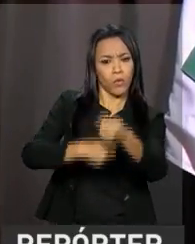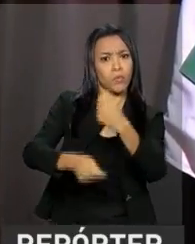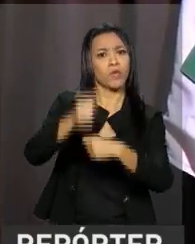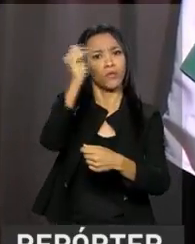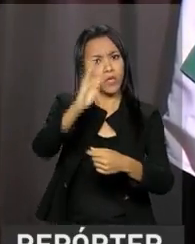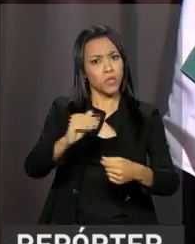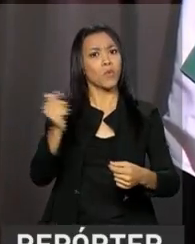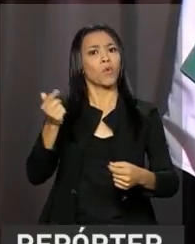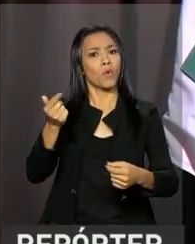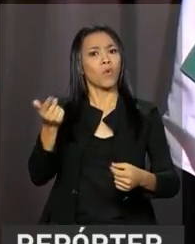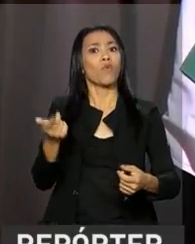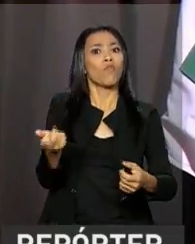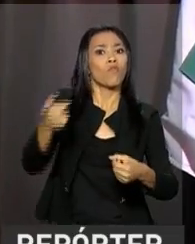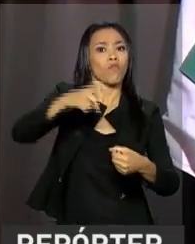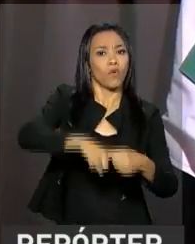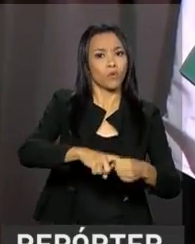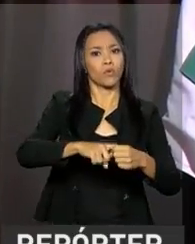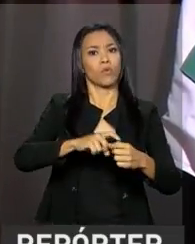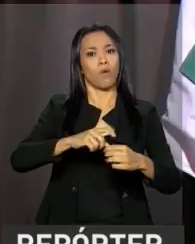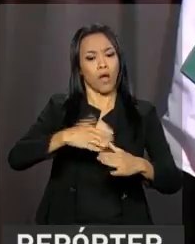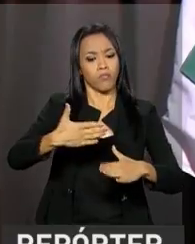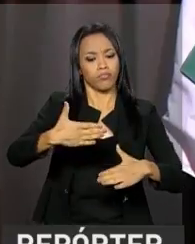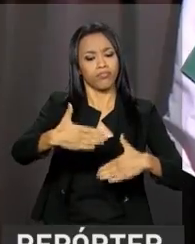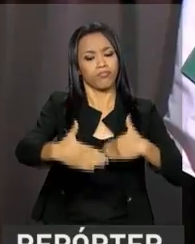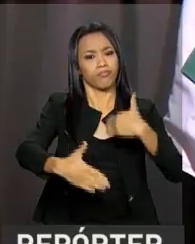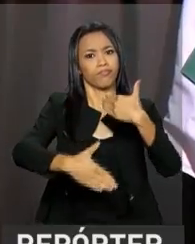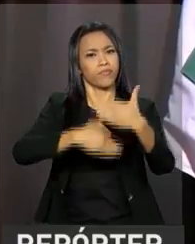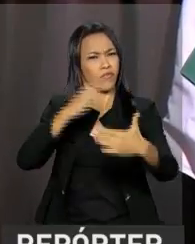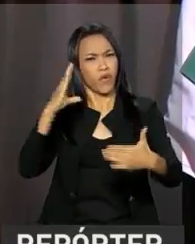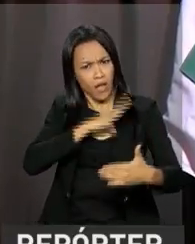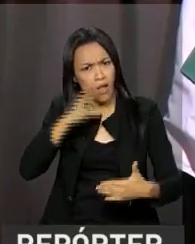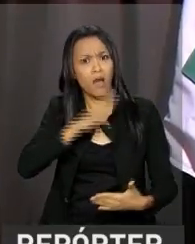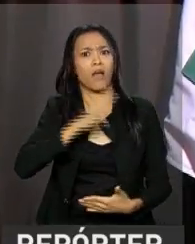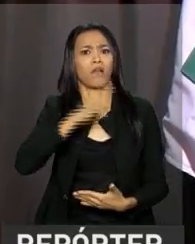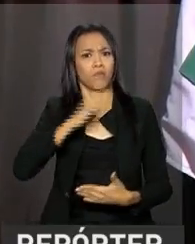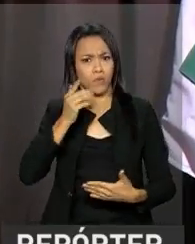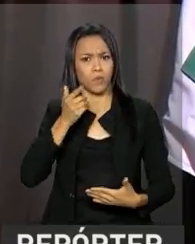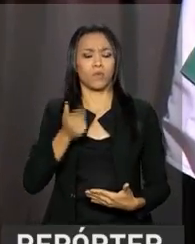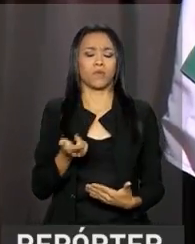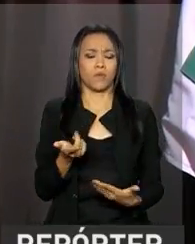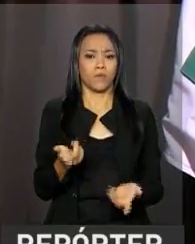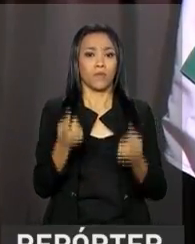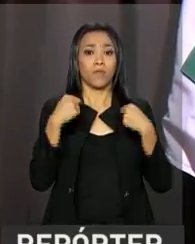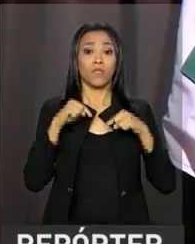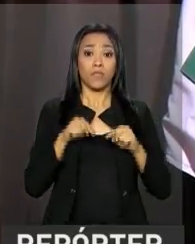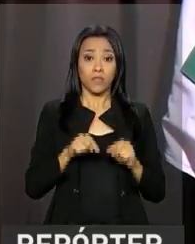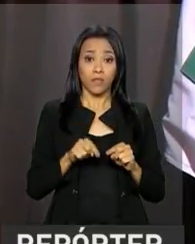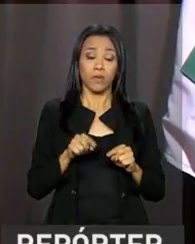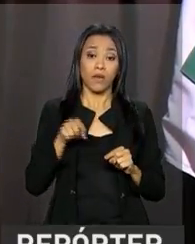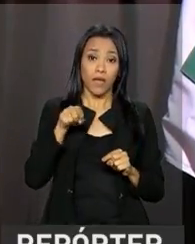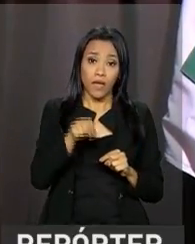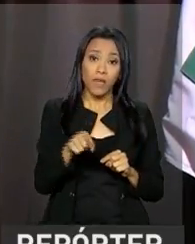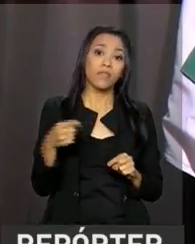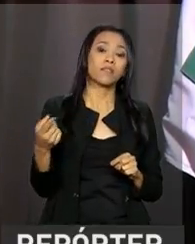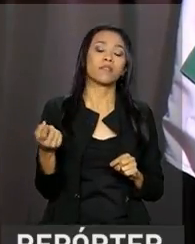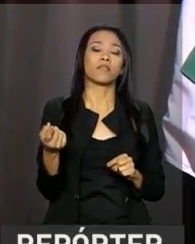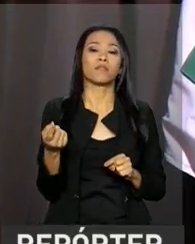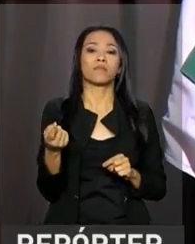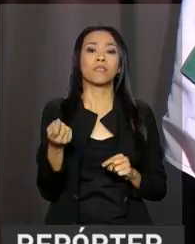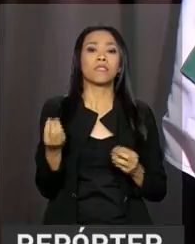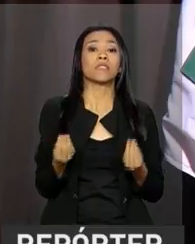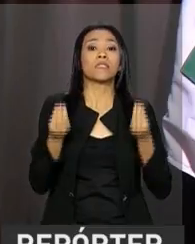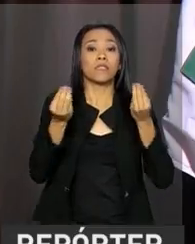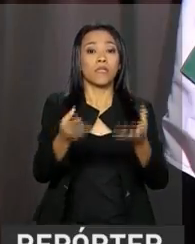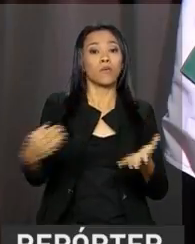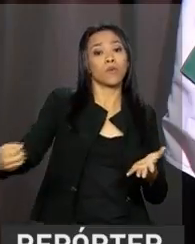à normalidade, num tempo relativamente rápido. Essa nova política fiscal deu